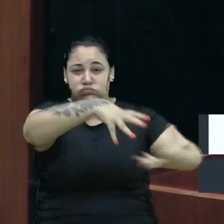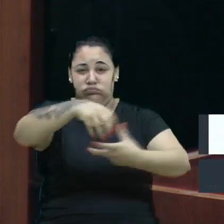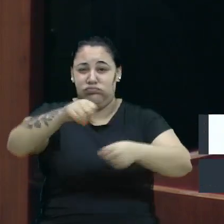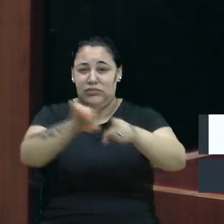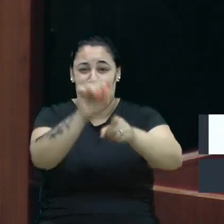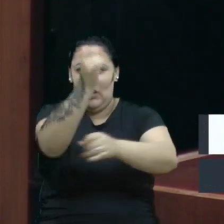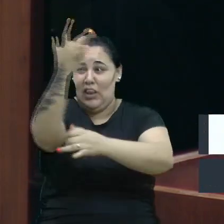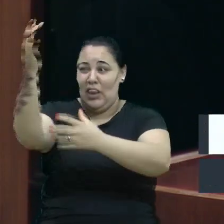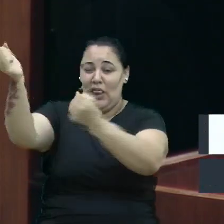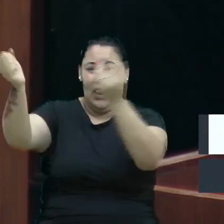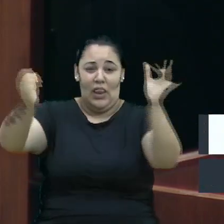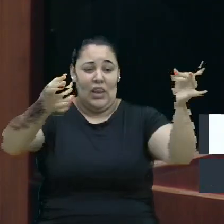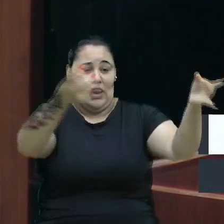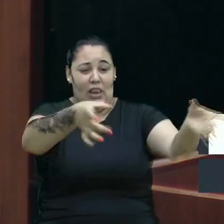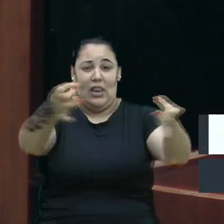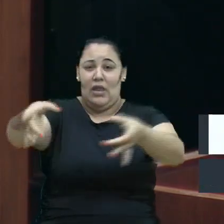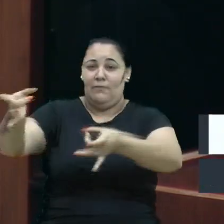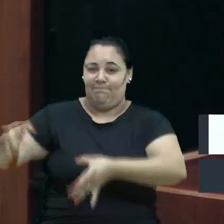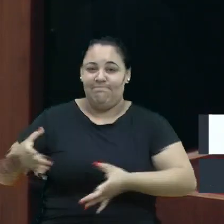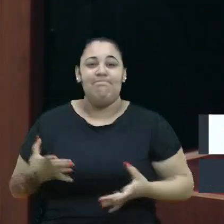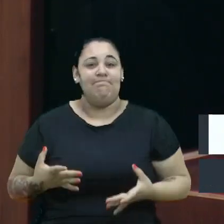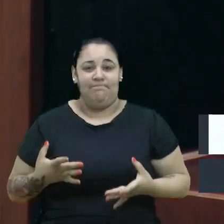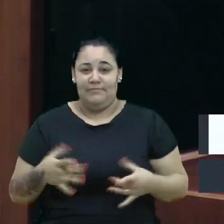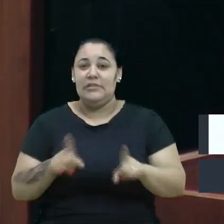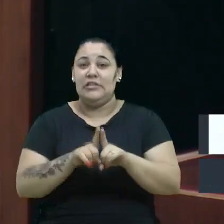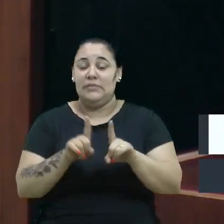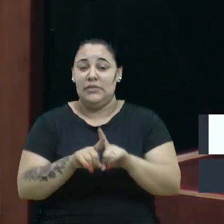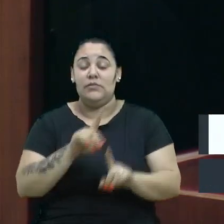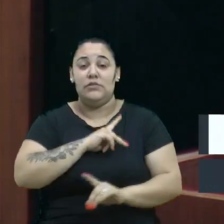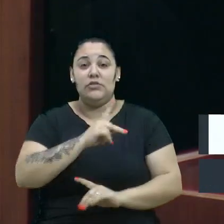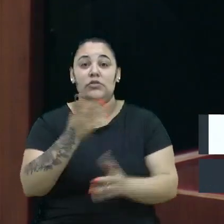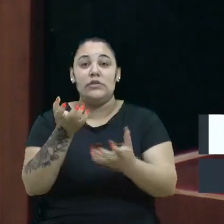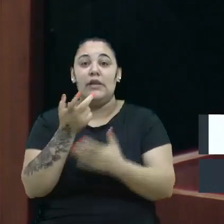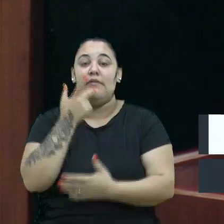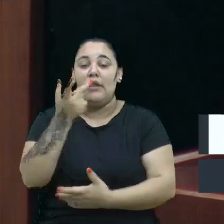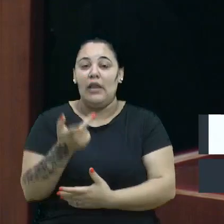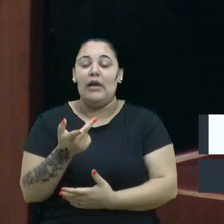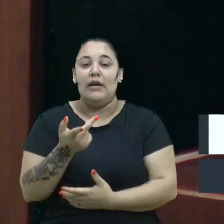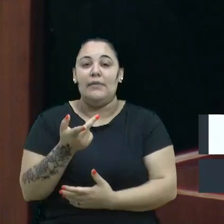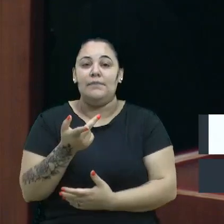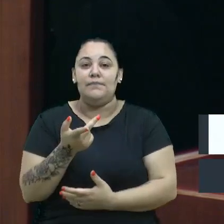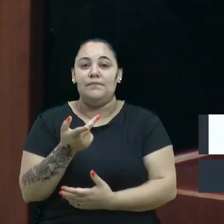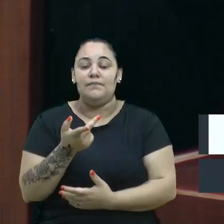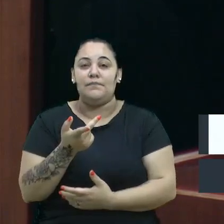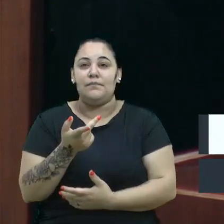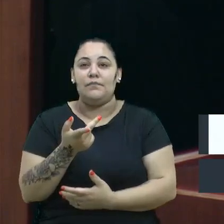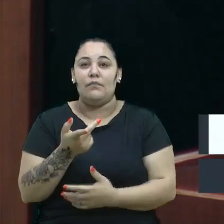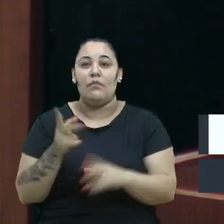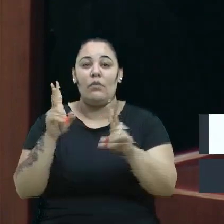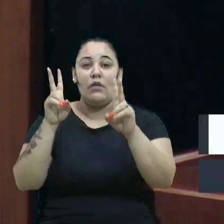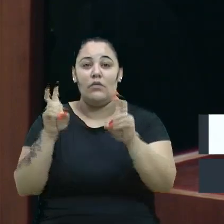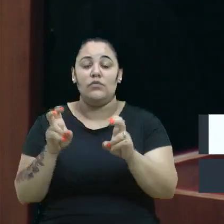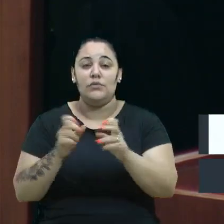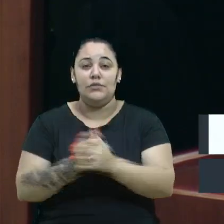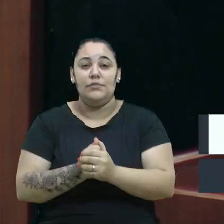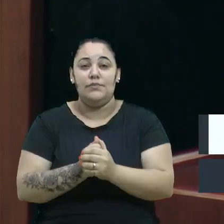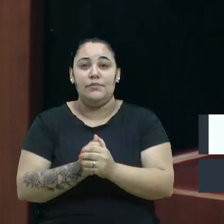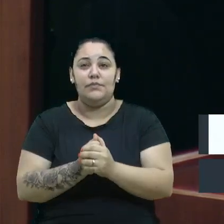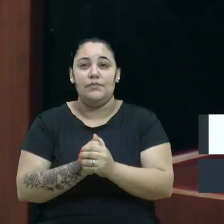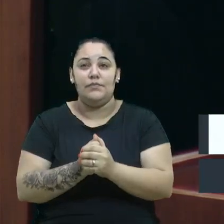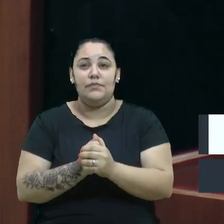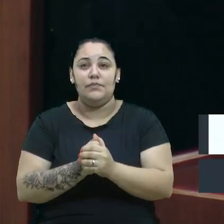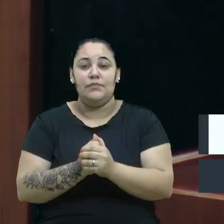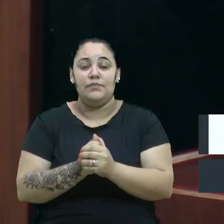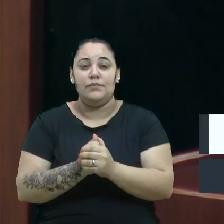matas e nas cidades. Mas também, presidente, eu gostaria de falar um pouco aqui sobre a questão do lixo na